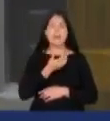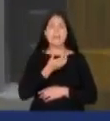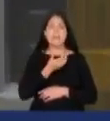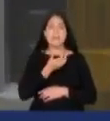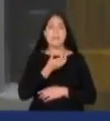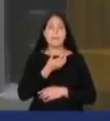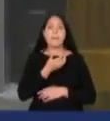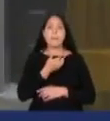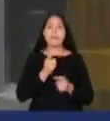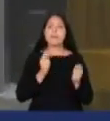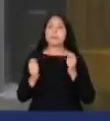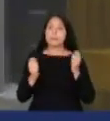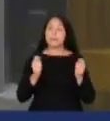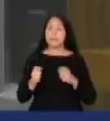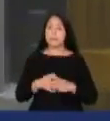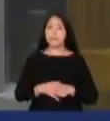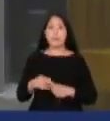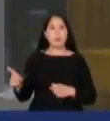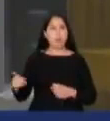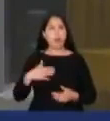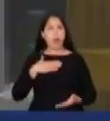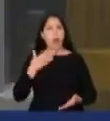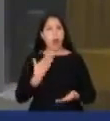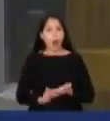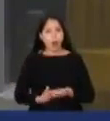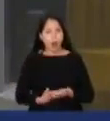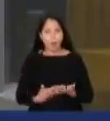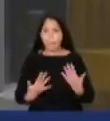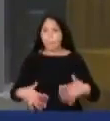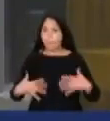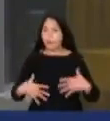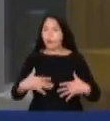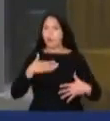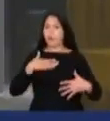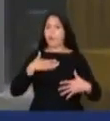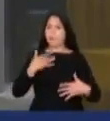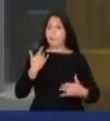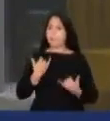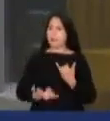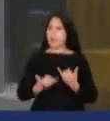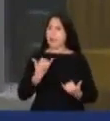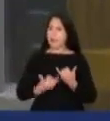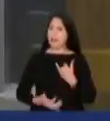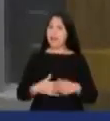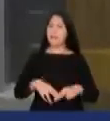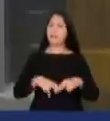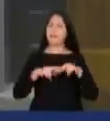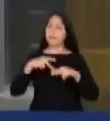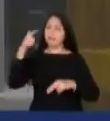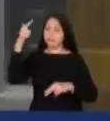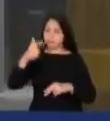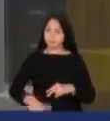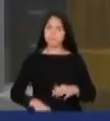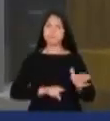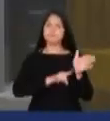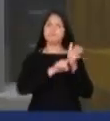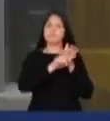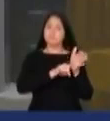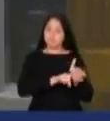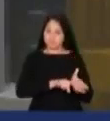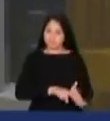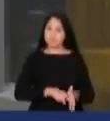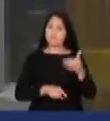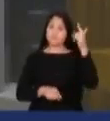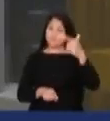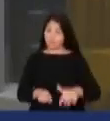sabem que mais uma pesquisa foi divulgada hoje e nesta pesquisa o ex-presidente Lula aparece novamente